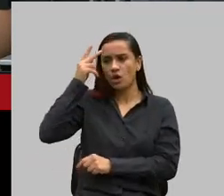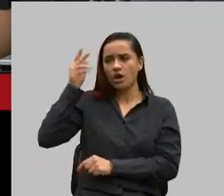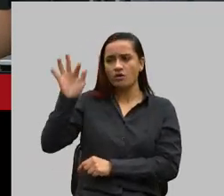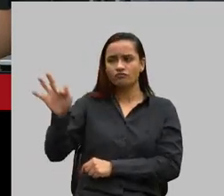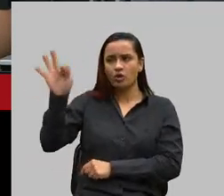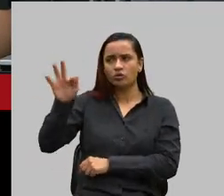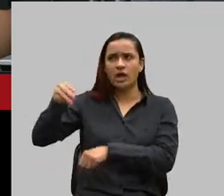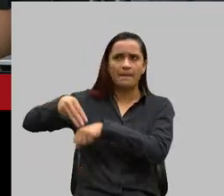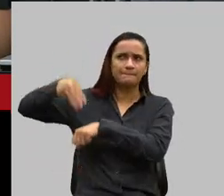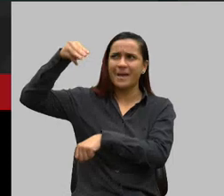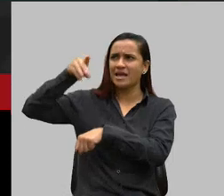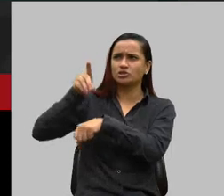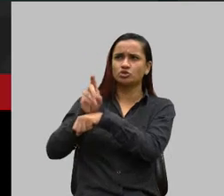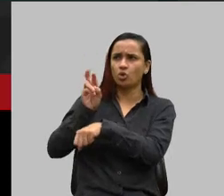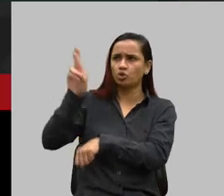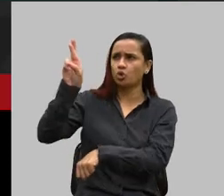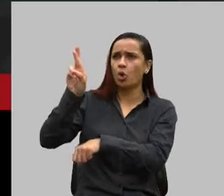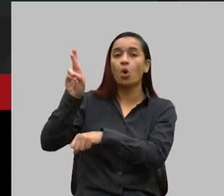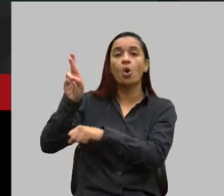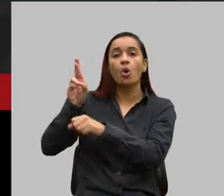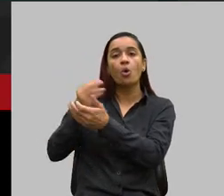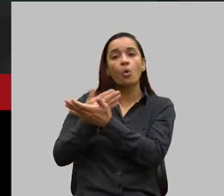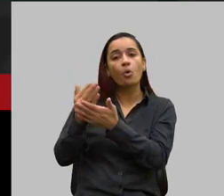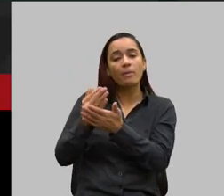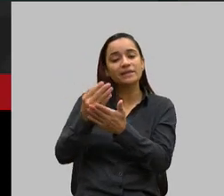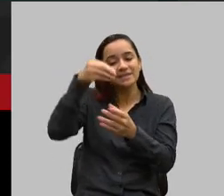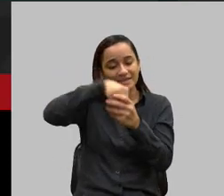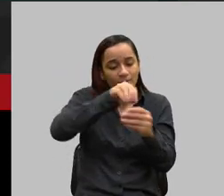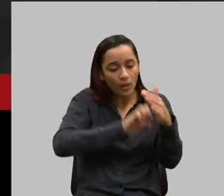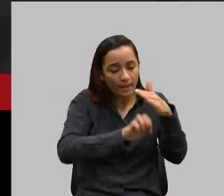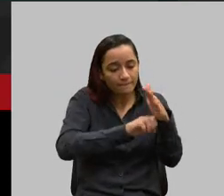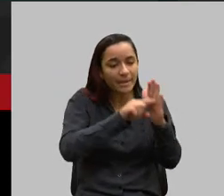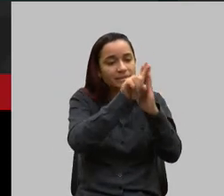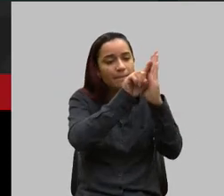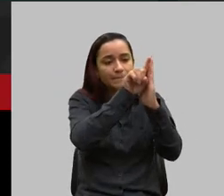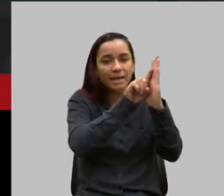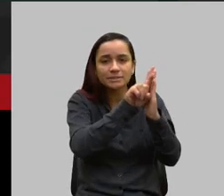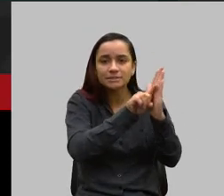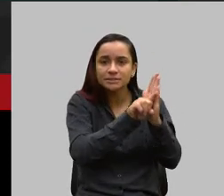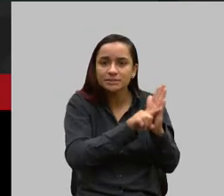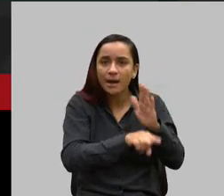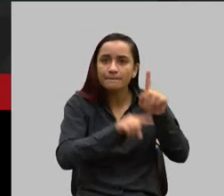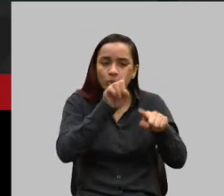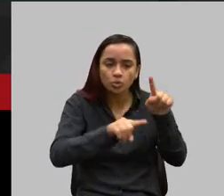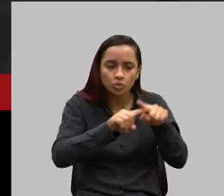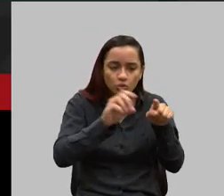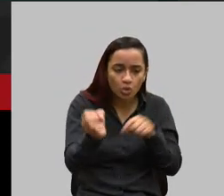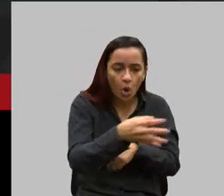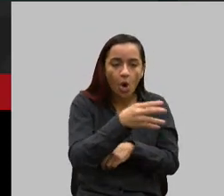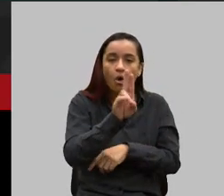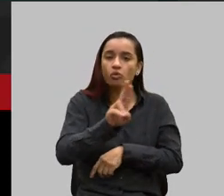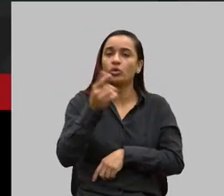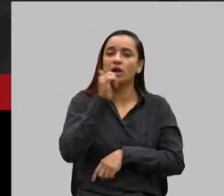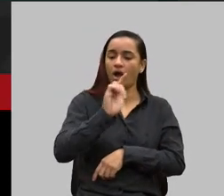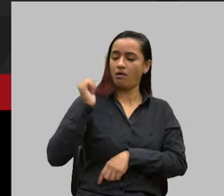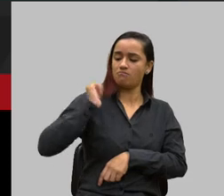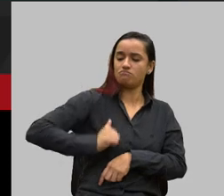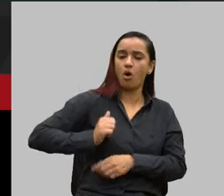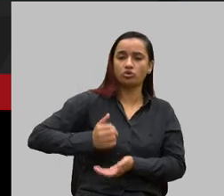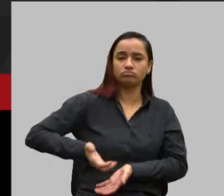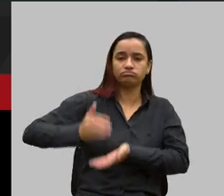processo um novo produto isso aí com bolsa fapemig da mesma forma o cientista